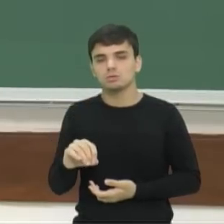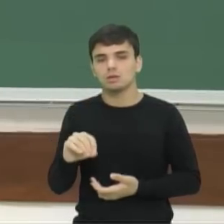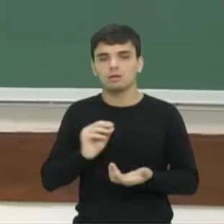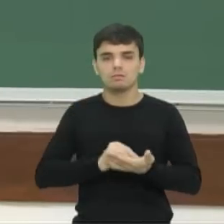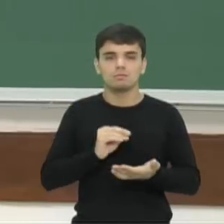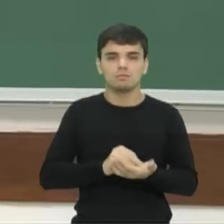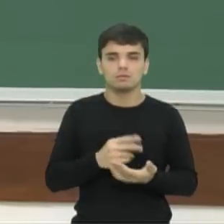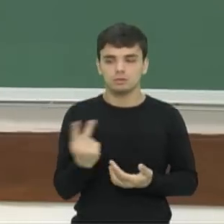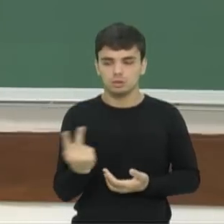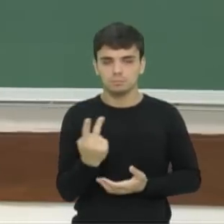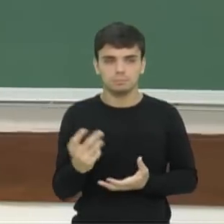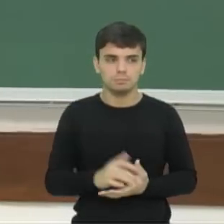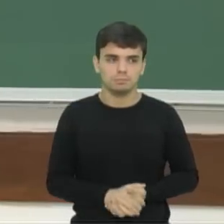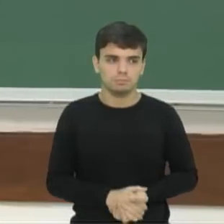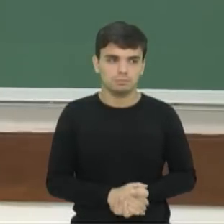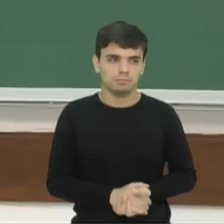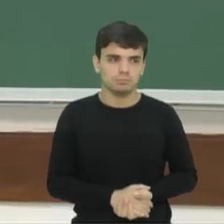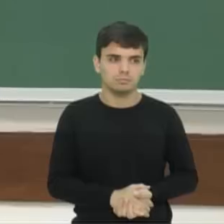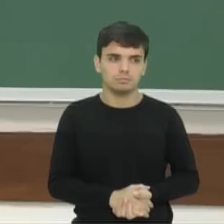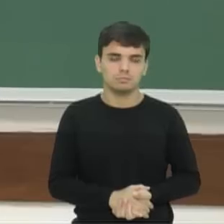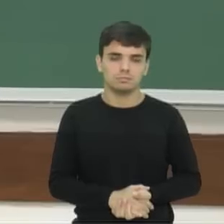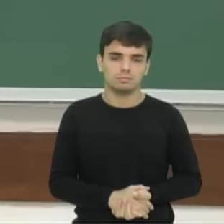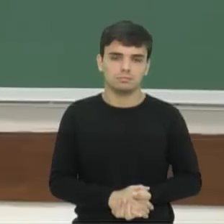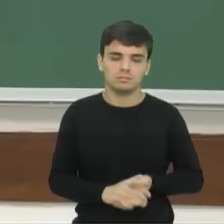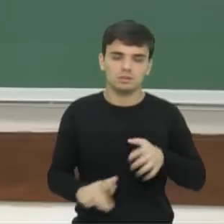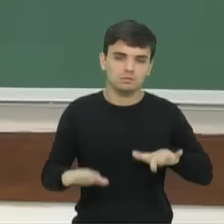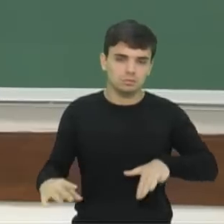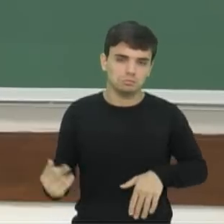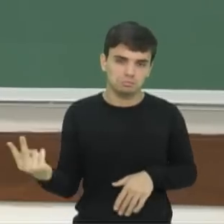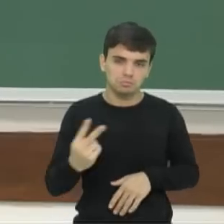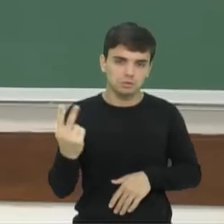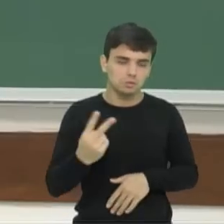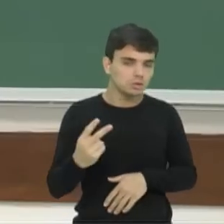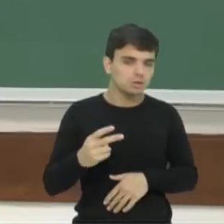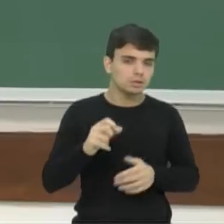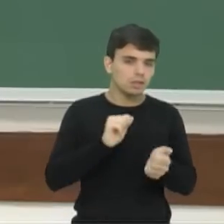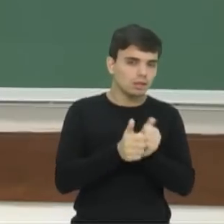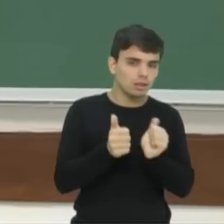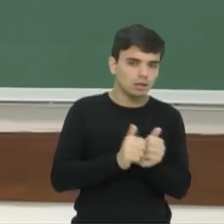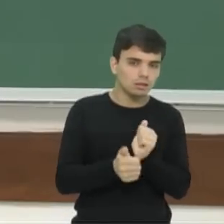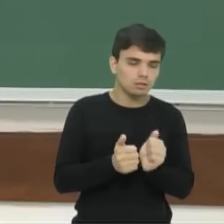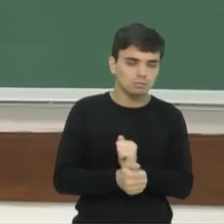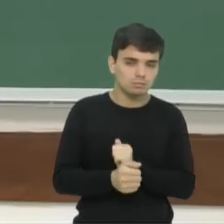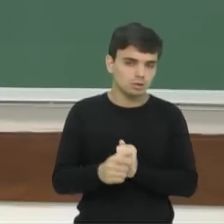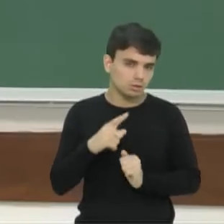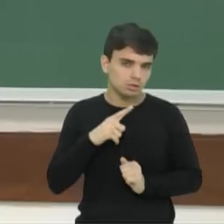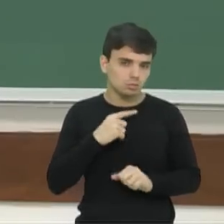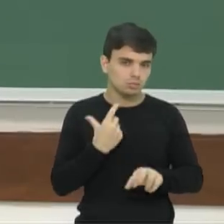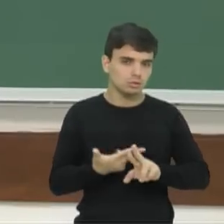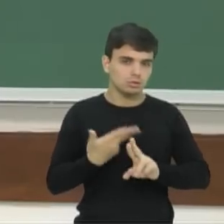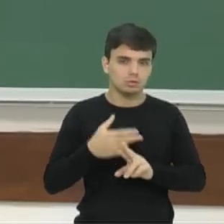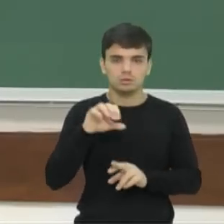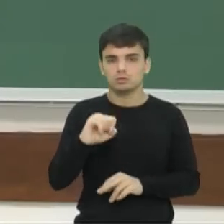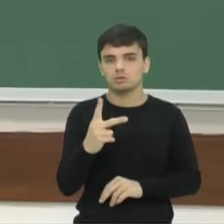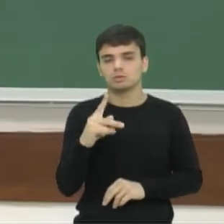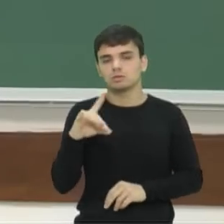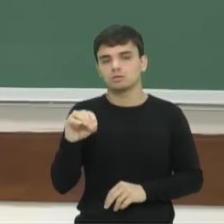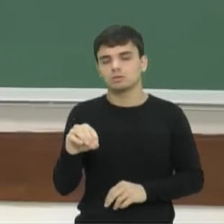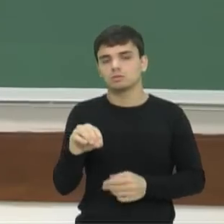competitividade de um dos atletas. Às vezes dos 2 atletas também, né? Pode ter sido aplicado um Shido para os 2 atletas. Se a falta